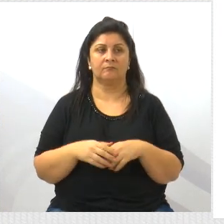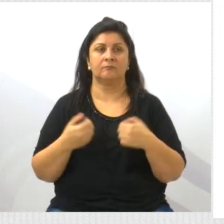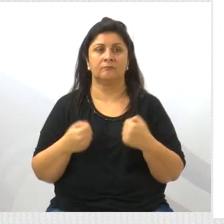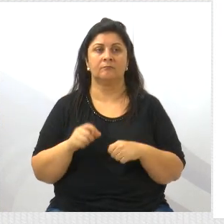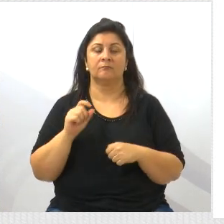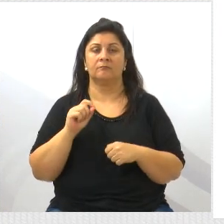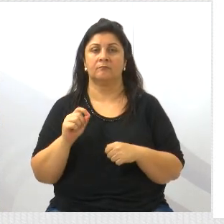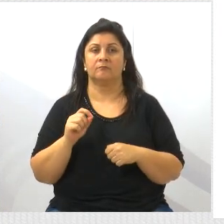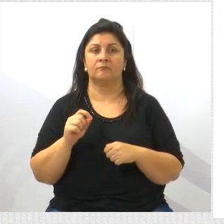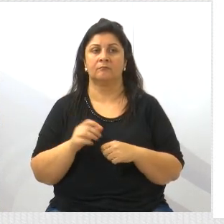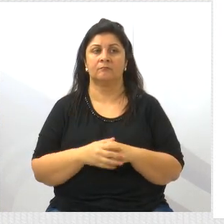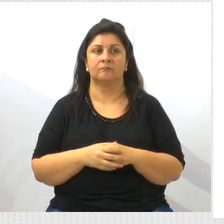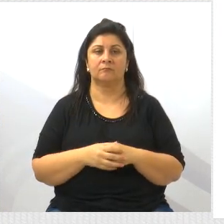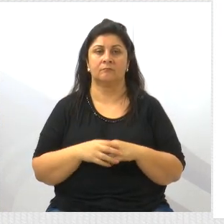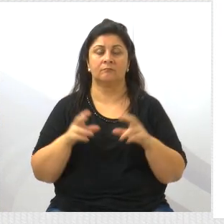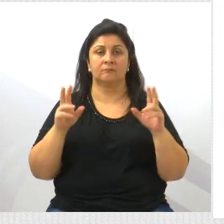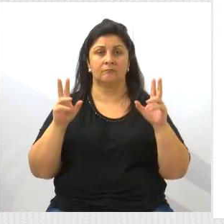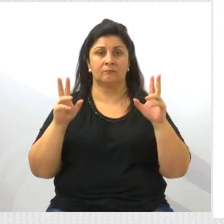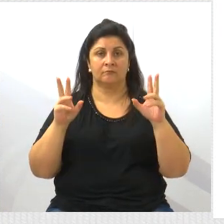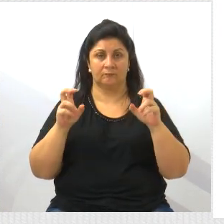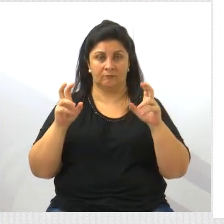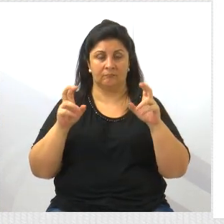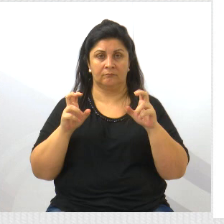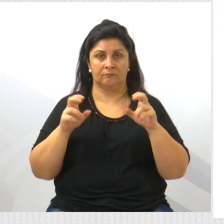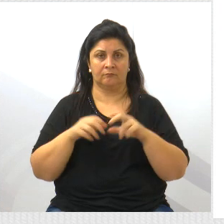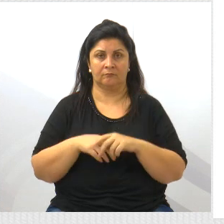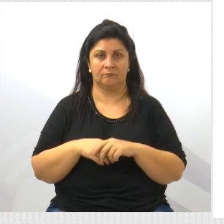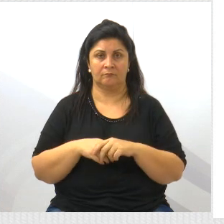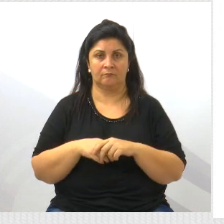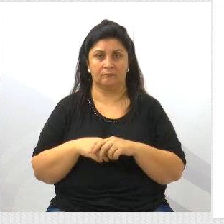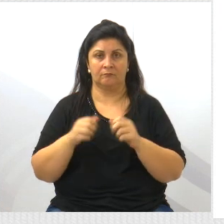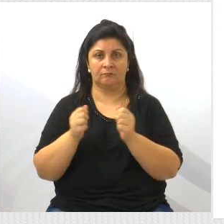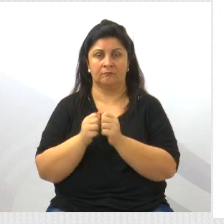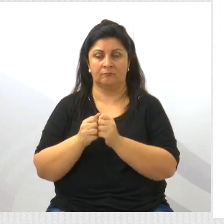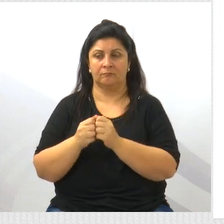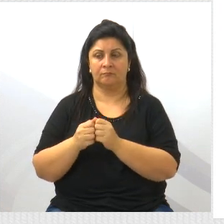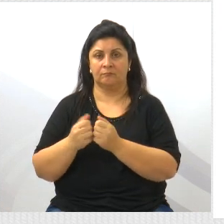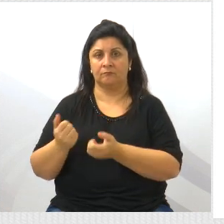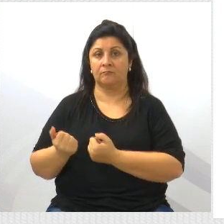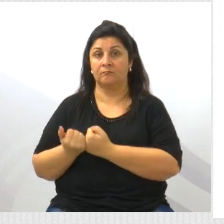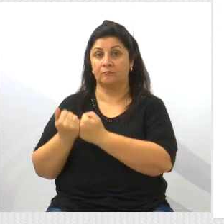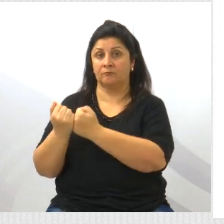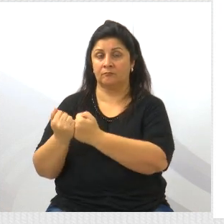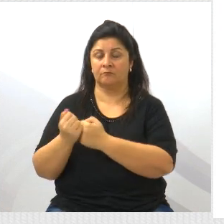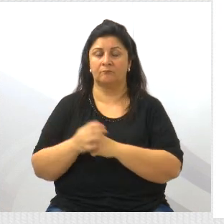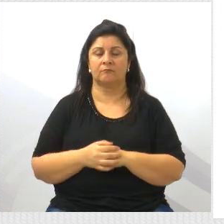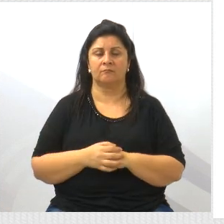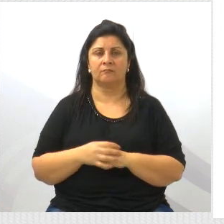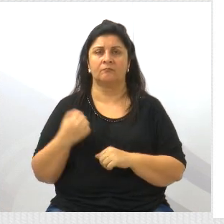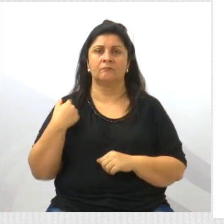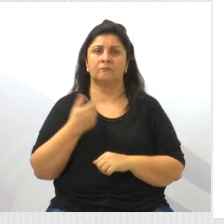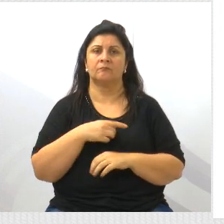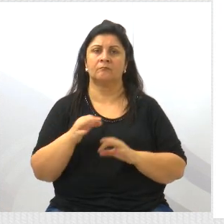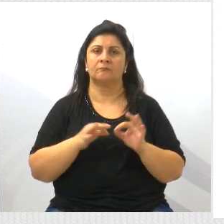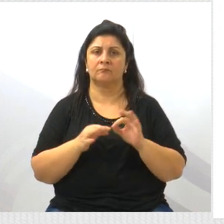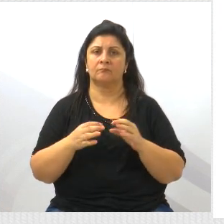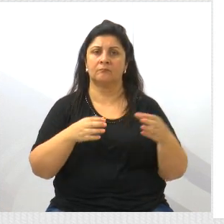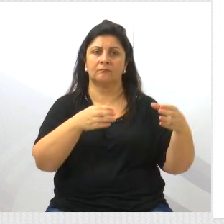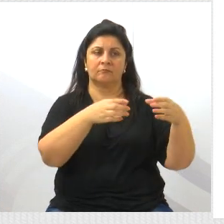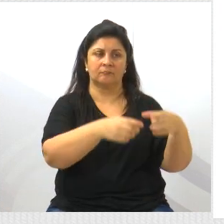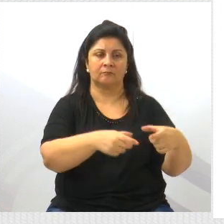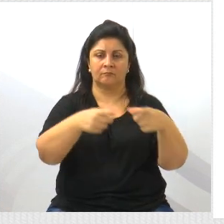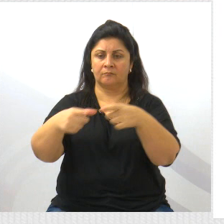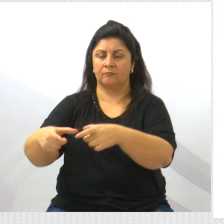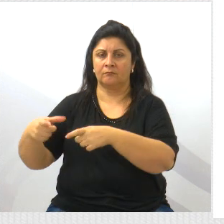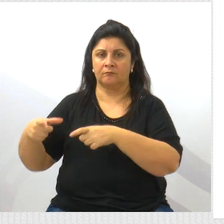se intitule possível titular com o suplente. Nós estamos fazendo isso em vários bairros,